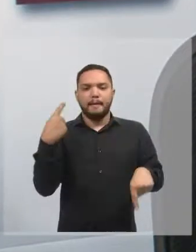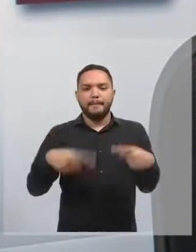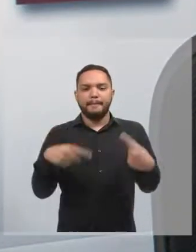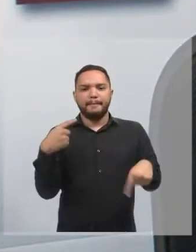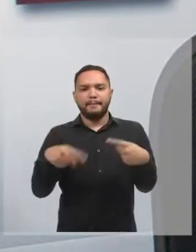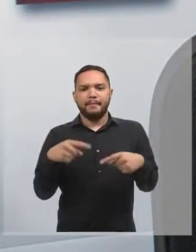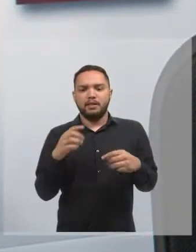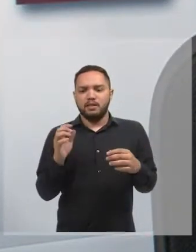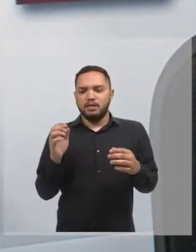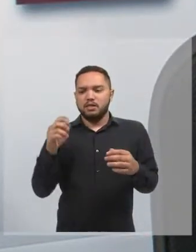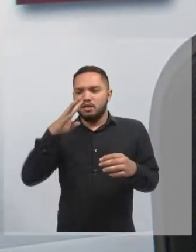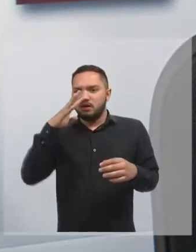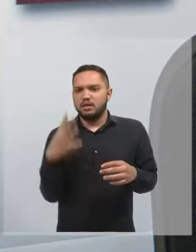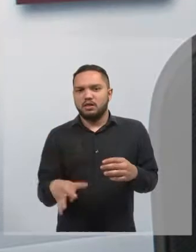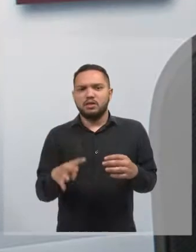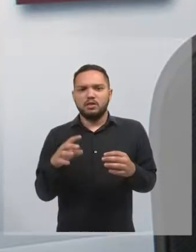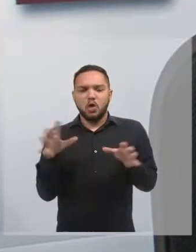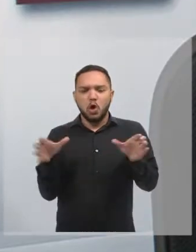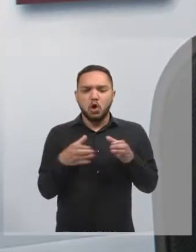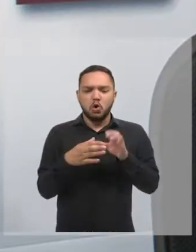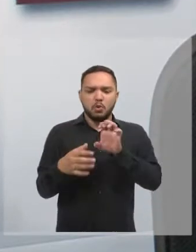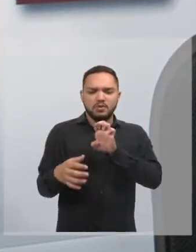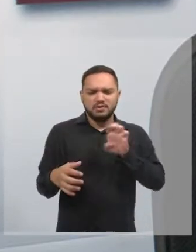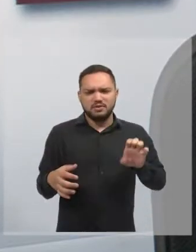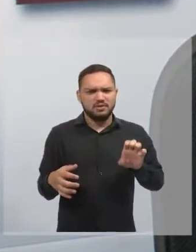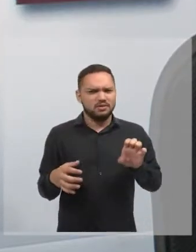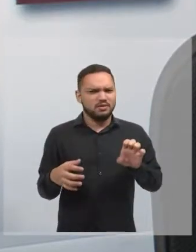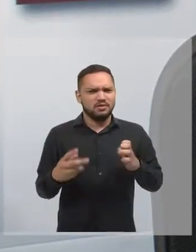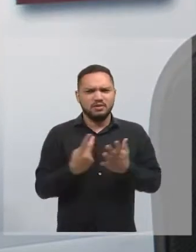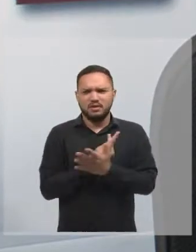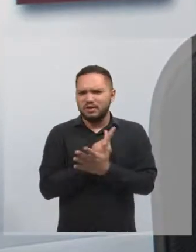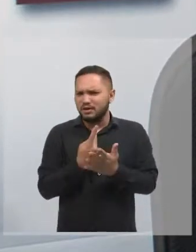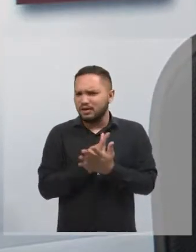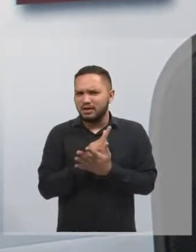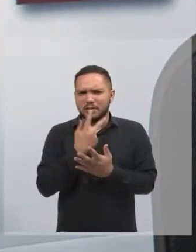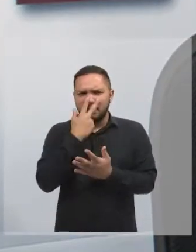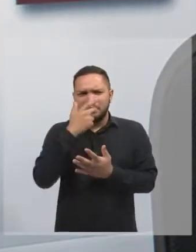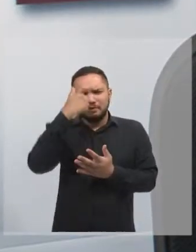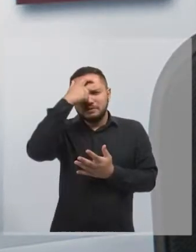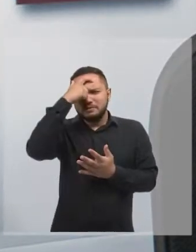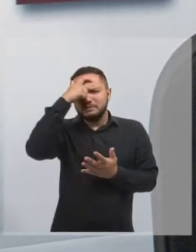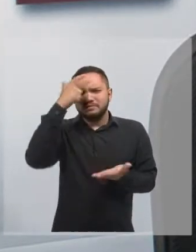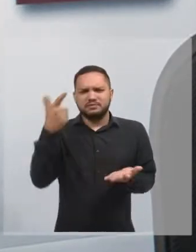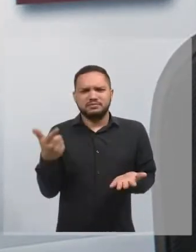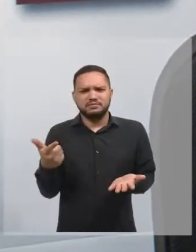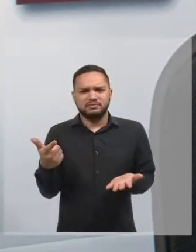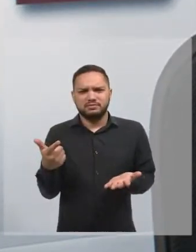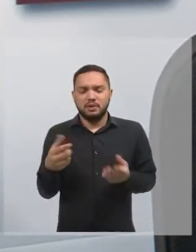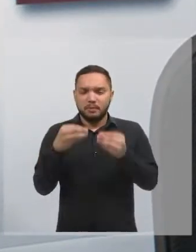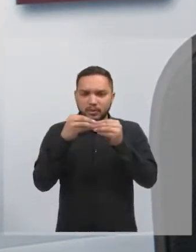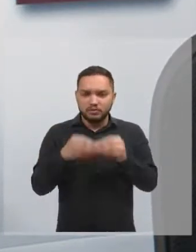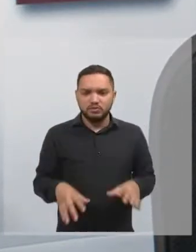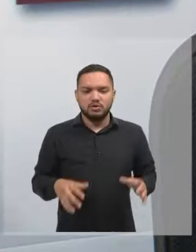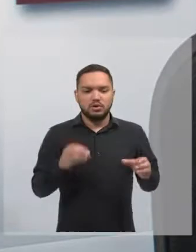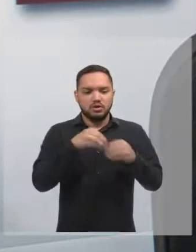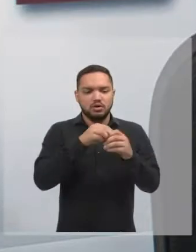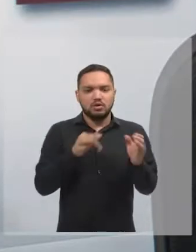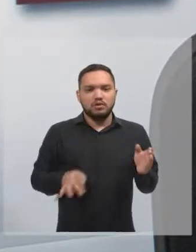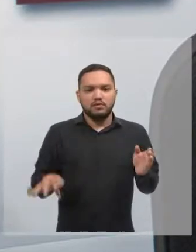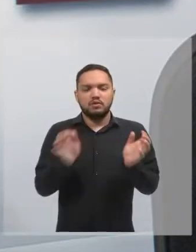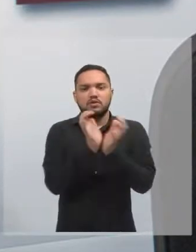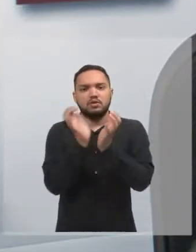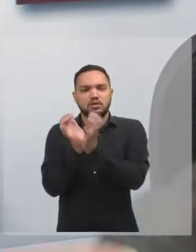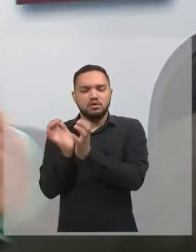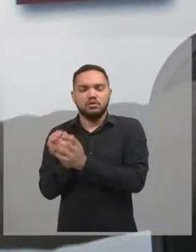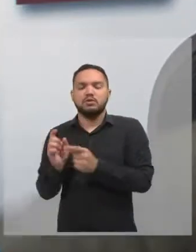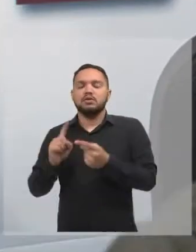campo progressista ou de esquerda. Isso é um absurdo. Isso é doentio. Isso prejudica. Setores do governo federal levantam